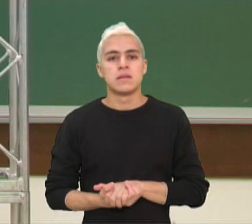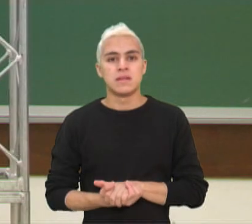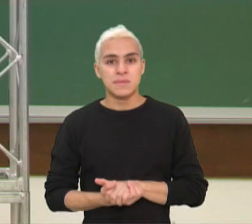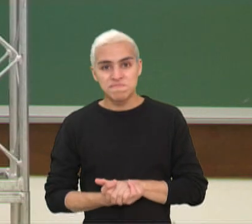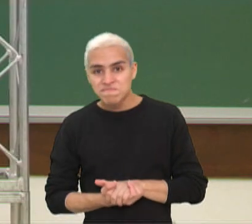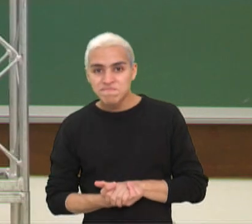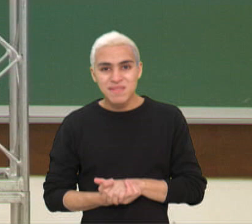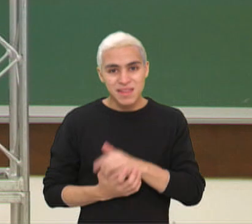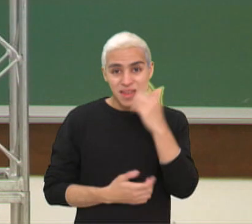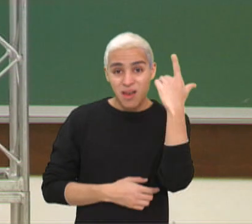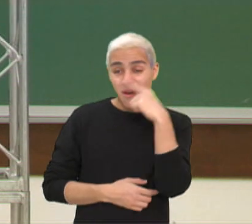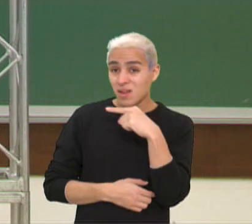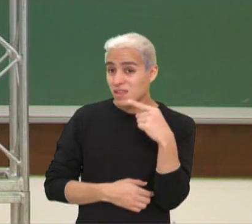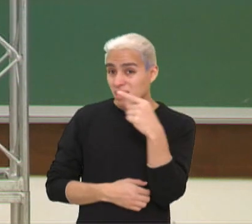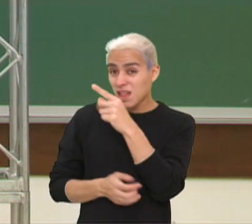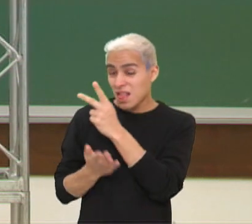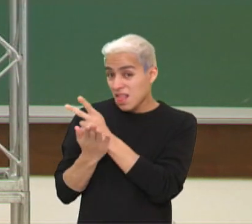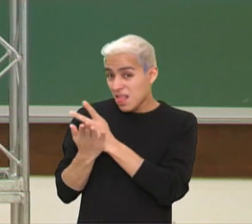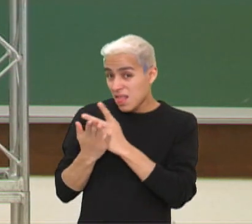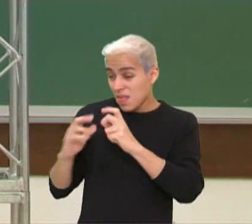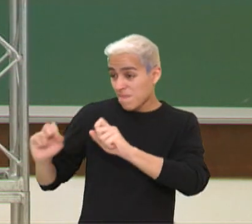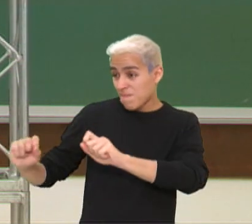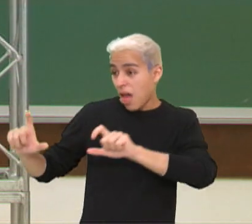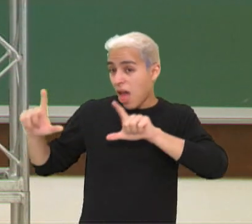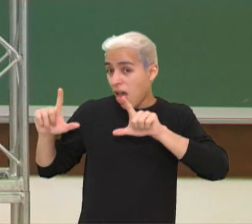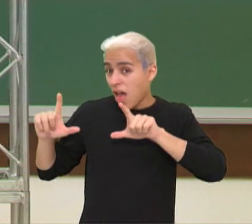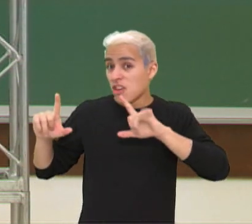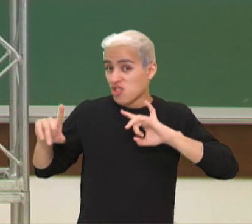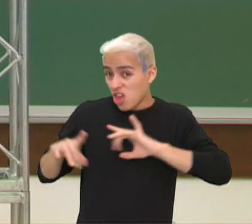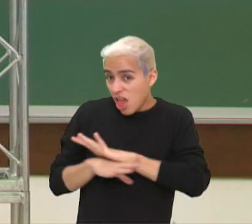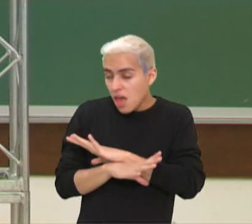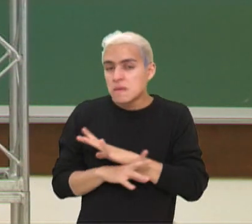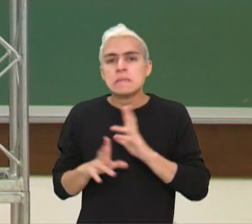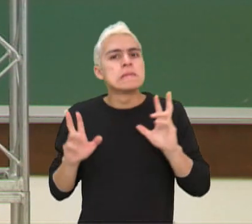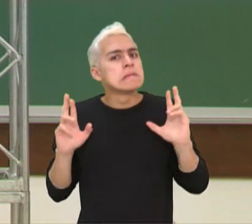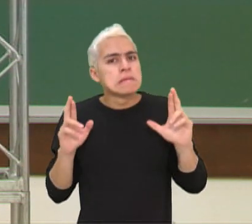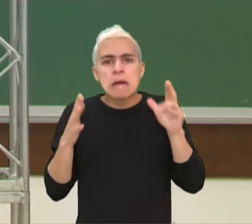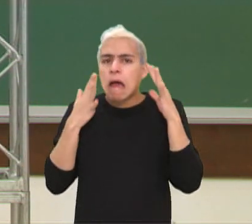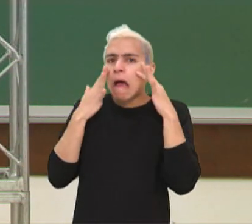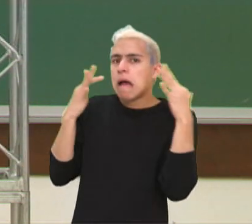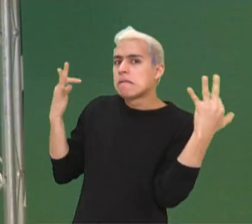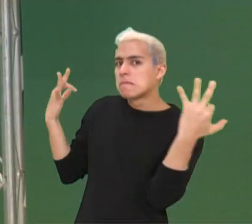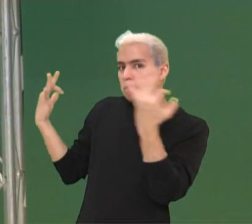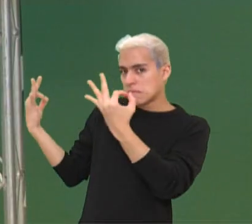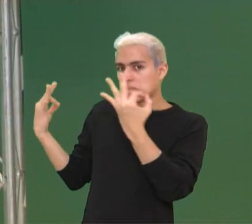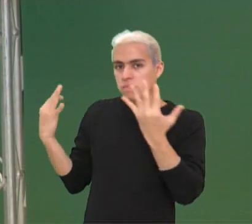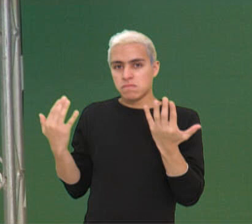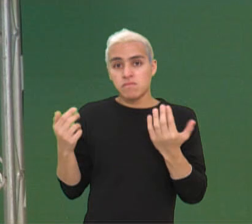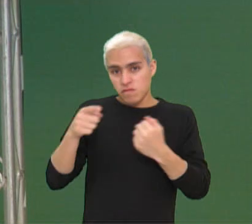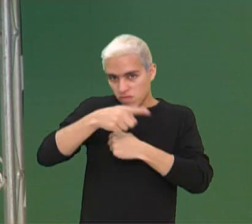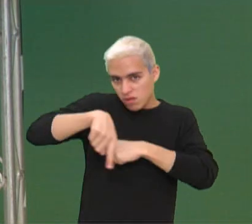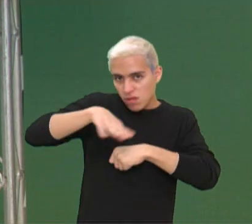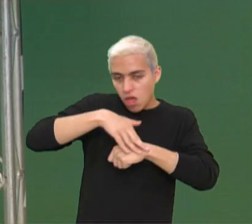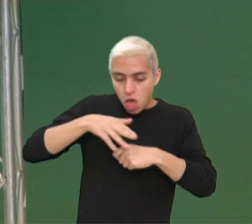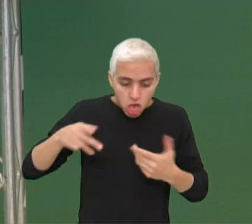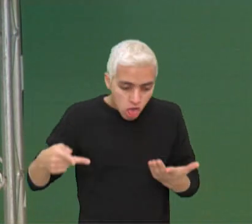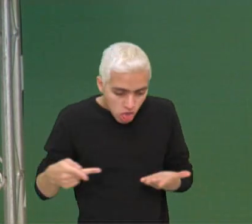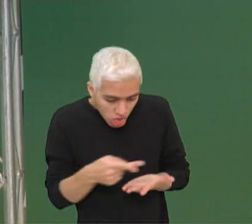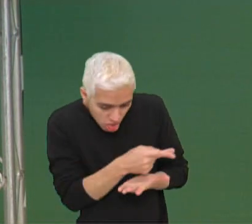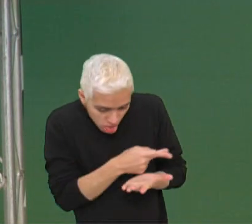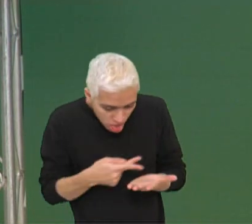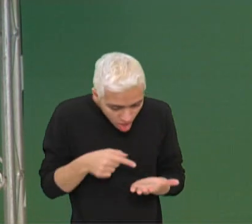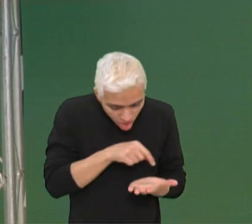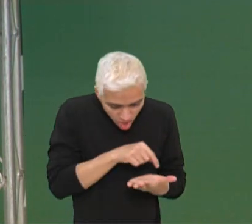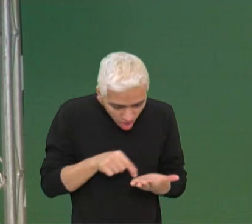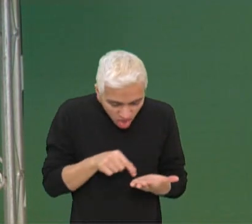Pessoal, conseguiram então fazer o desenho? Né? Eu quero que vocês prestem atenção, ó, a hora que vocês desenharam o tabuleiro, nessa primeira